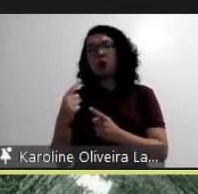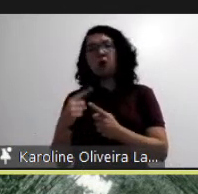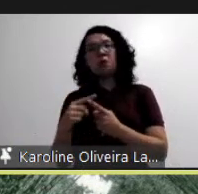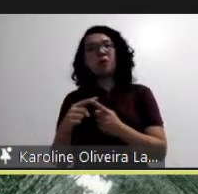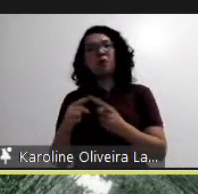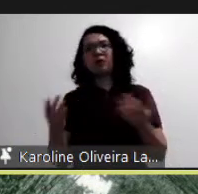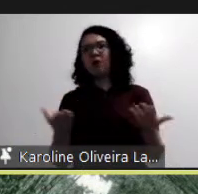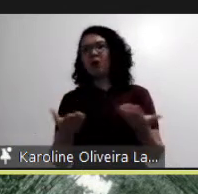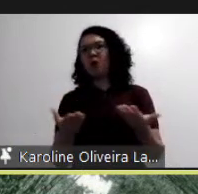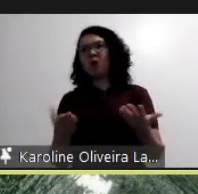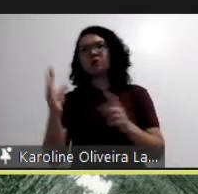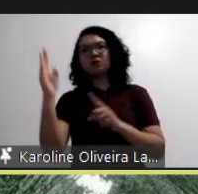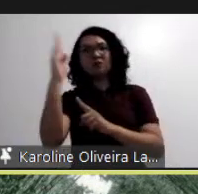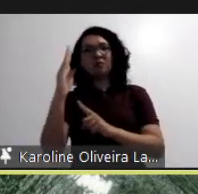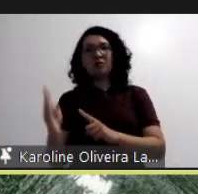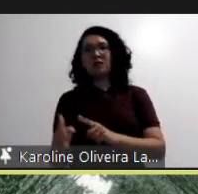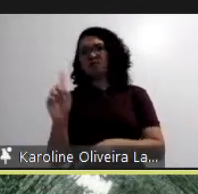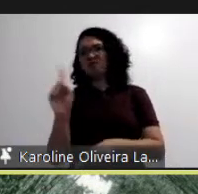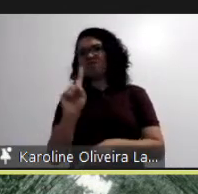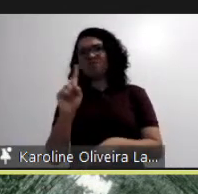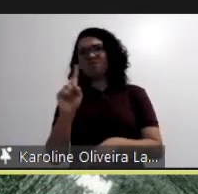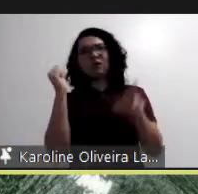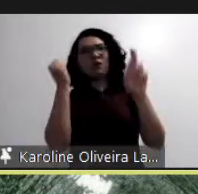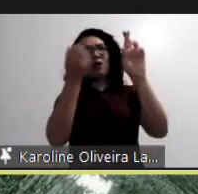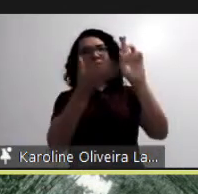lutar para superar.